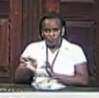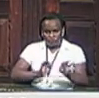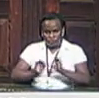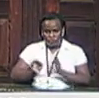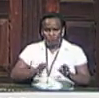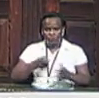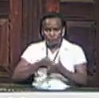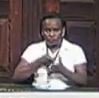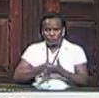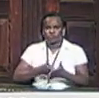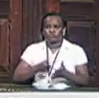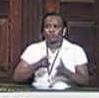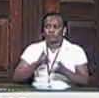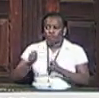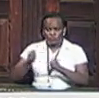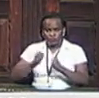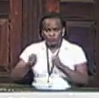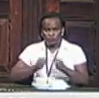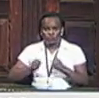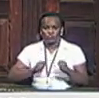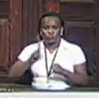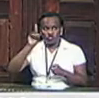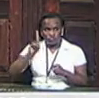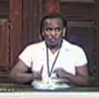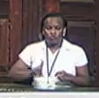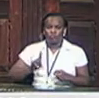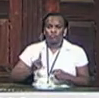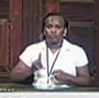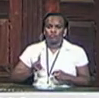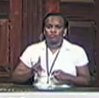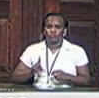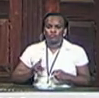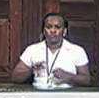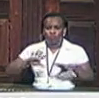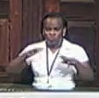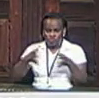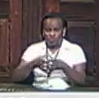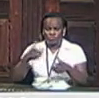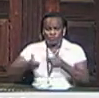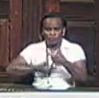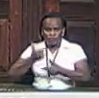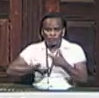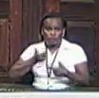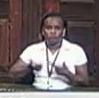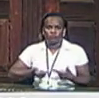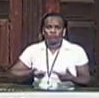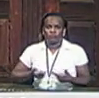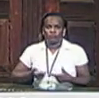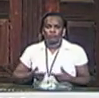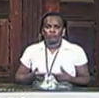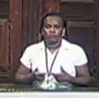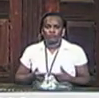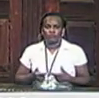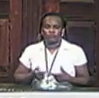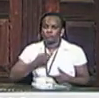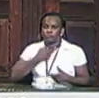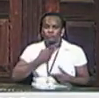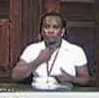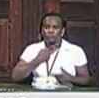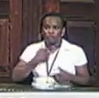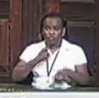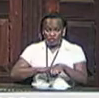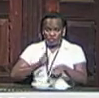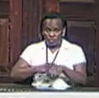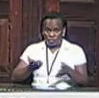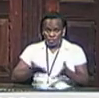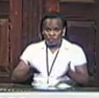na preservação do direito da classe trabalhadora, não pode, nesta